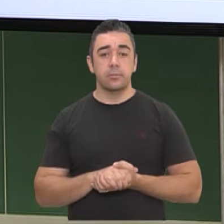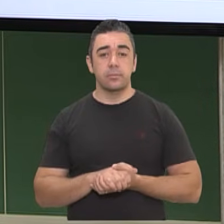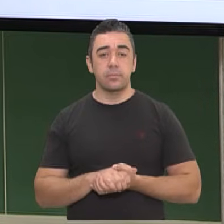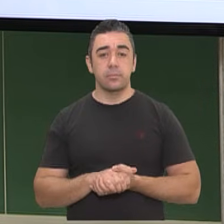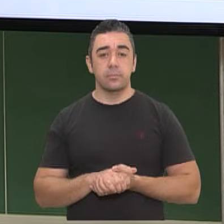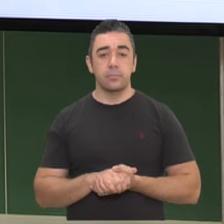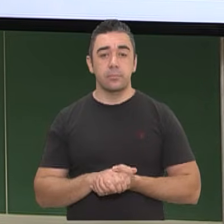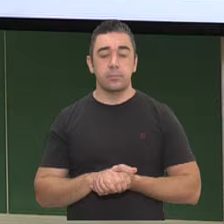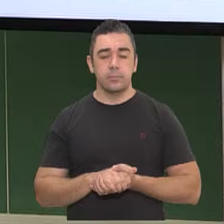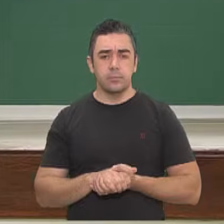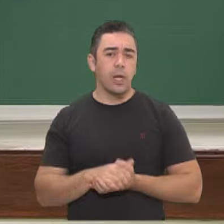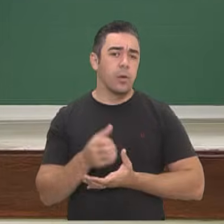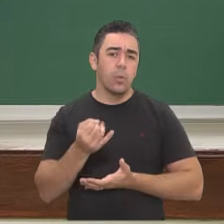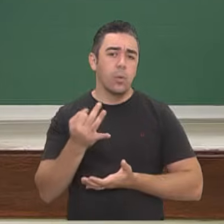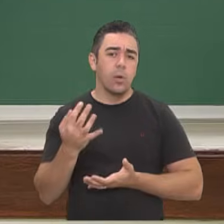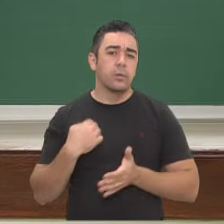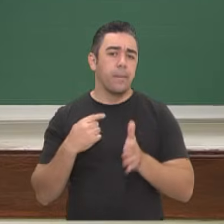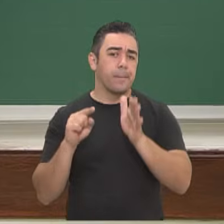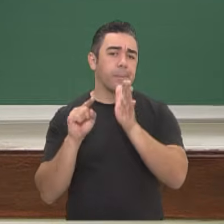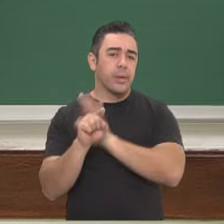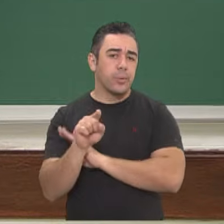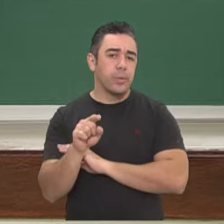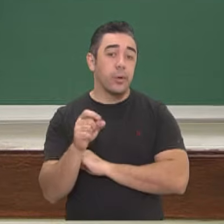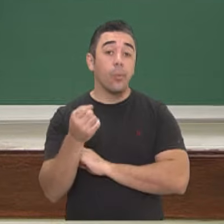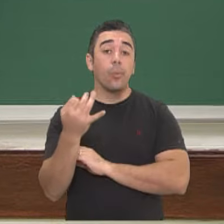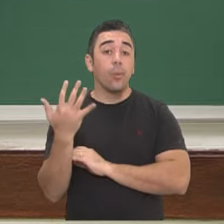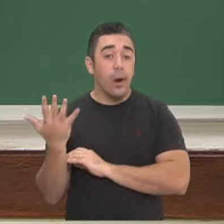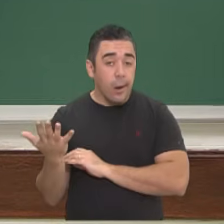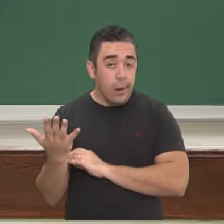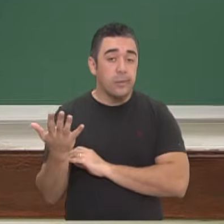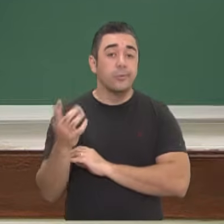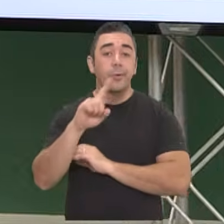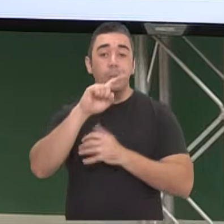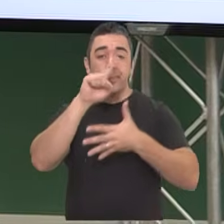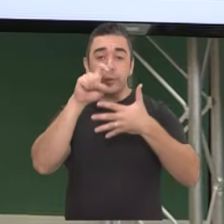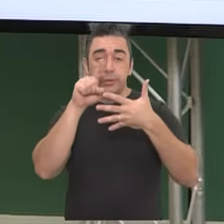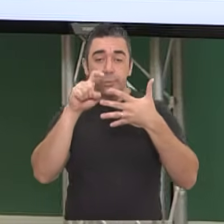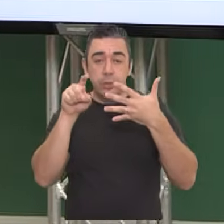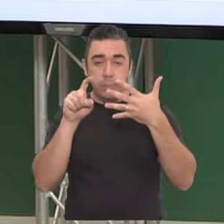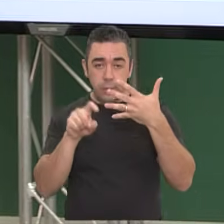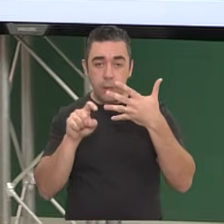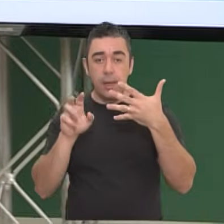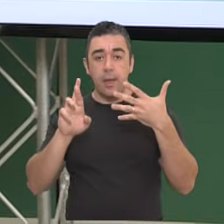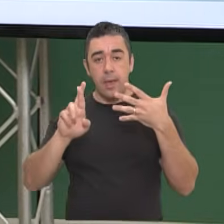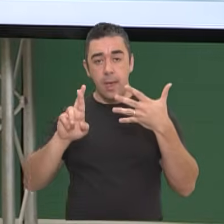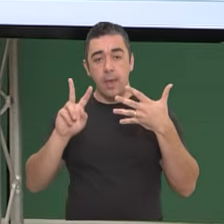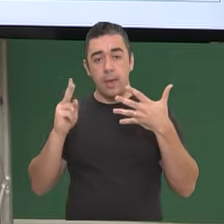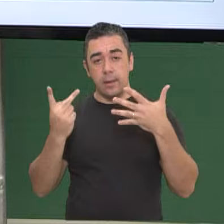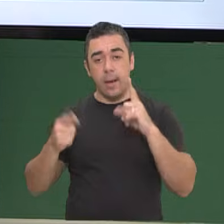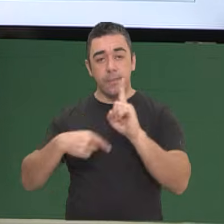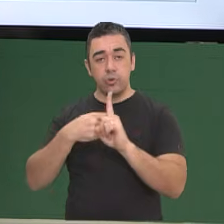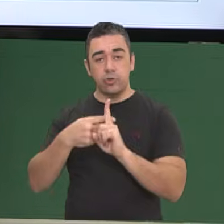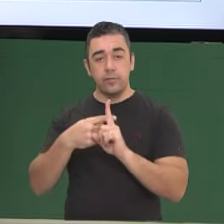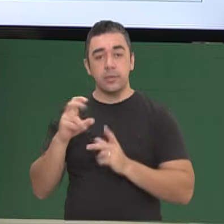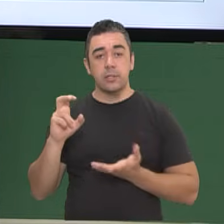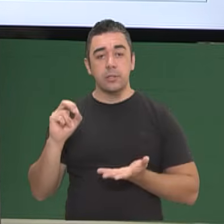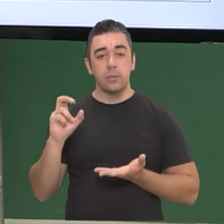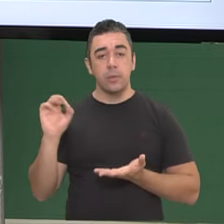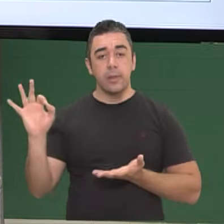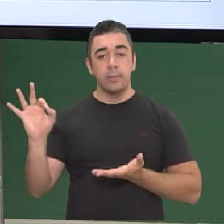negativo. Qual que é a nossa pergunta? Qual a probabilidade de nascer uma criança RH positiva? Qual que é,